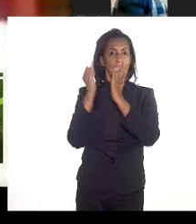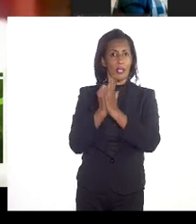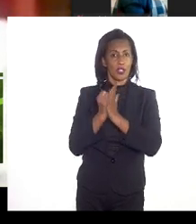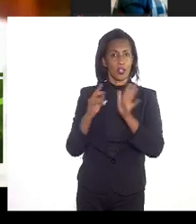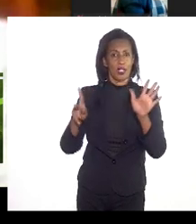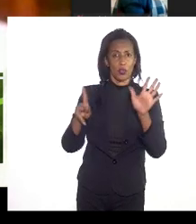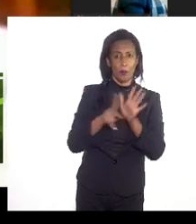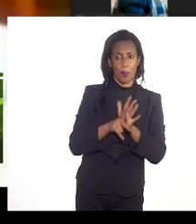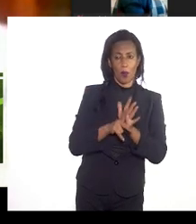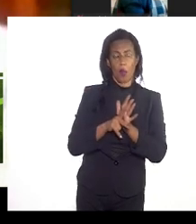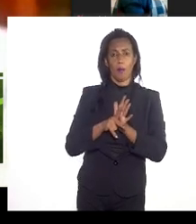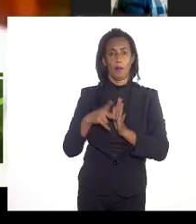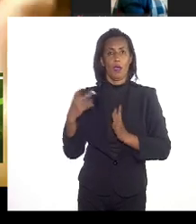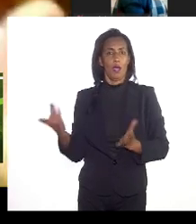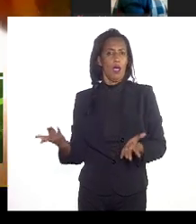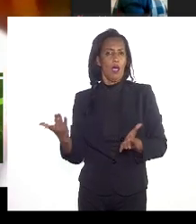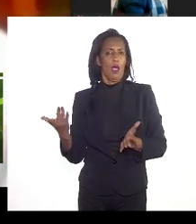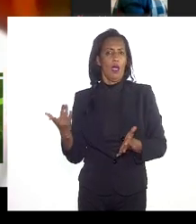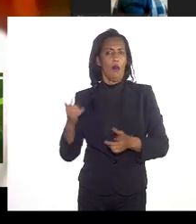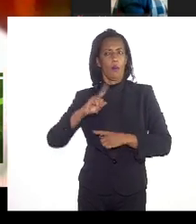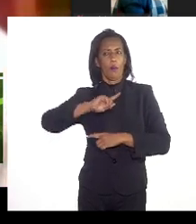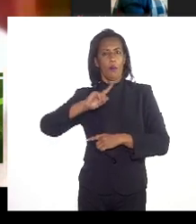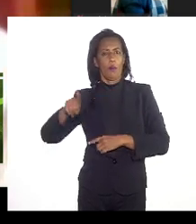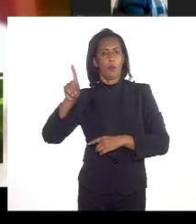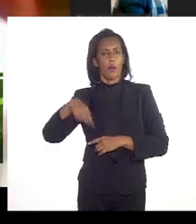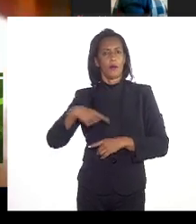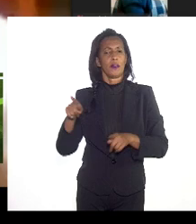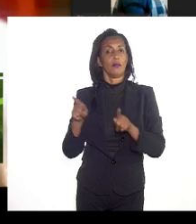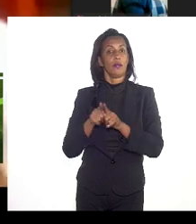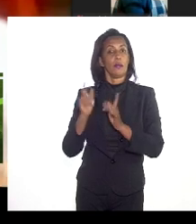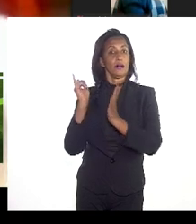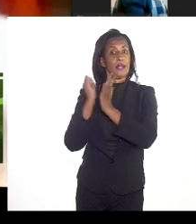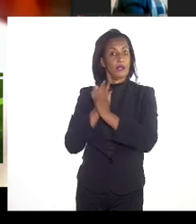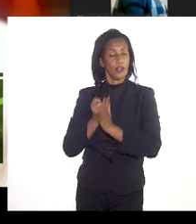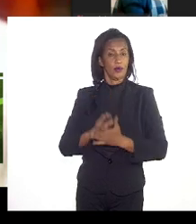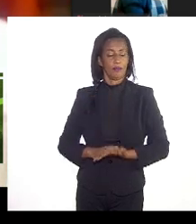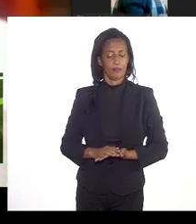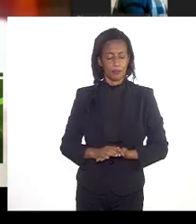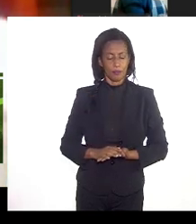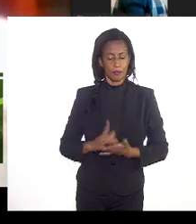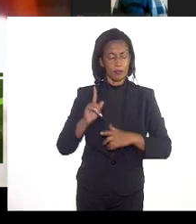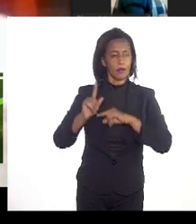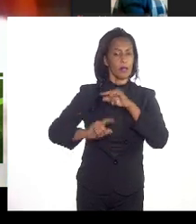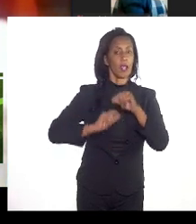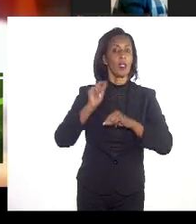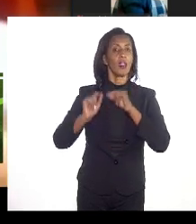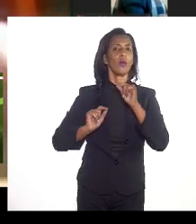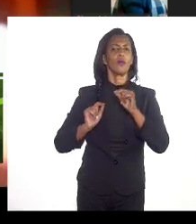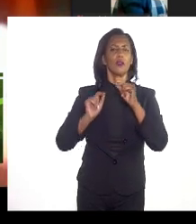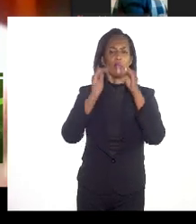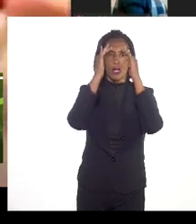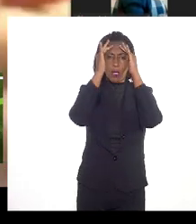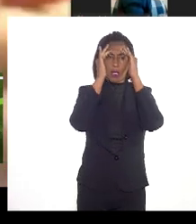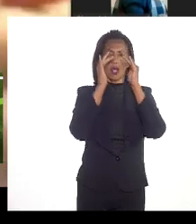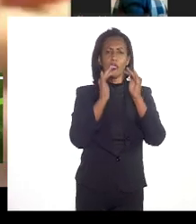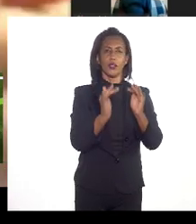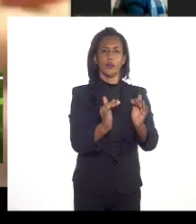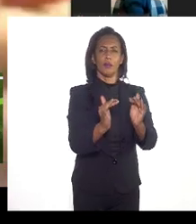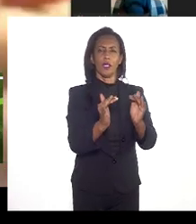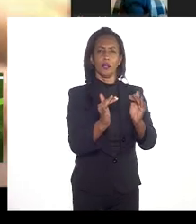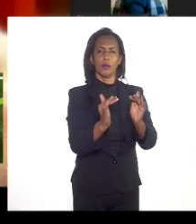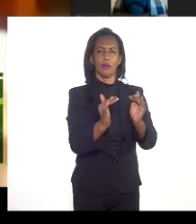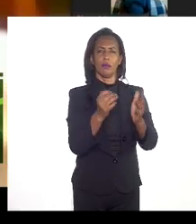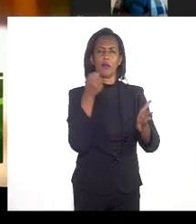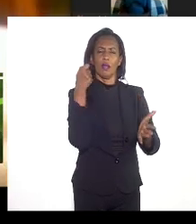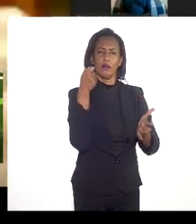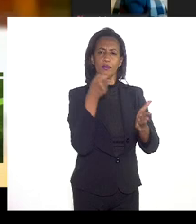autoidentificação, à autodeclaração, à autoatribuição da identidade, como queira, que é o respeito à afirmação pelos